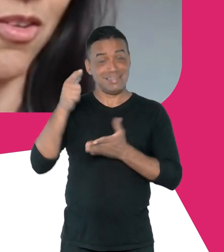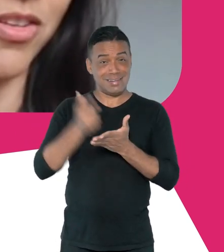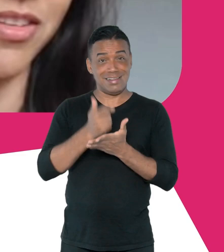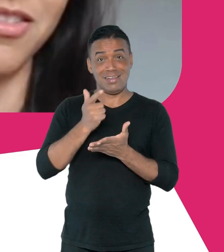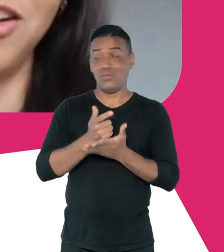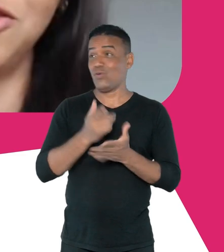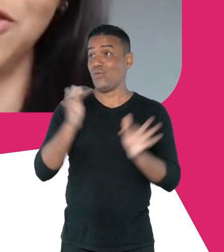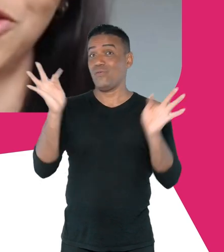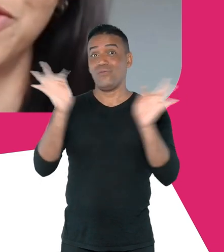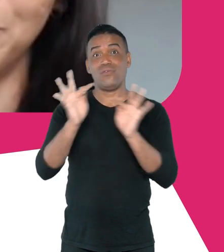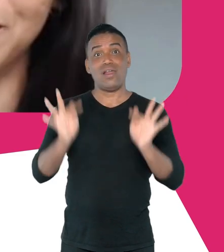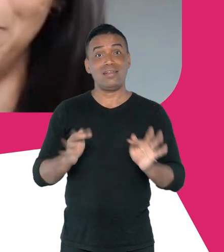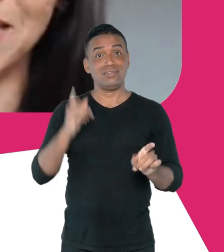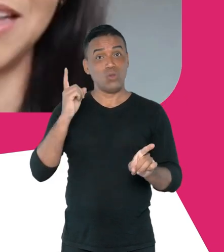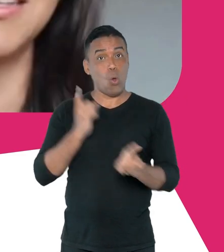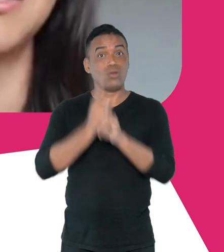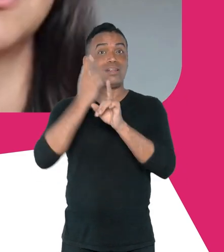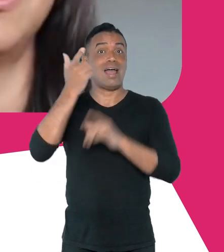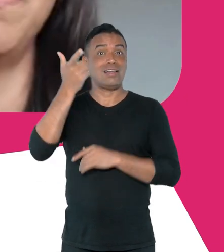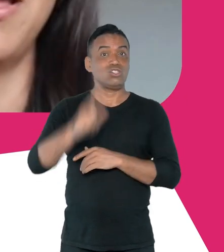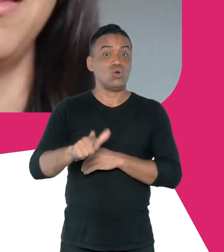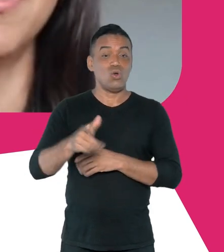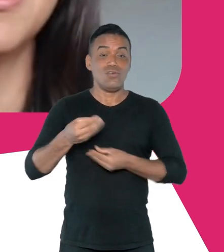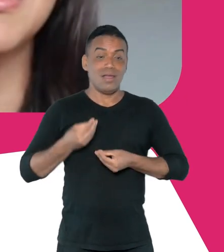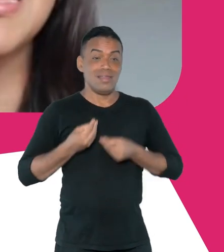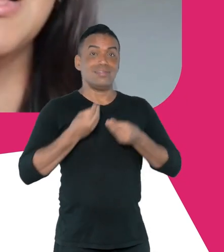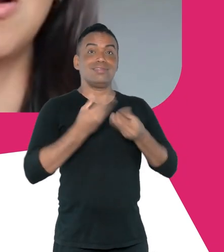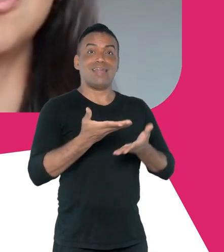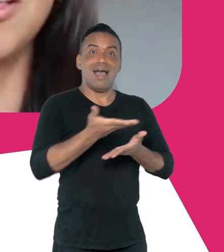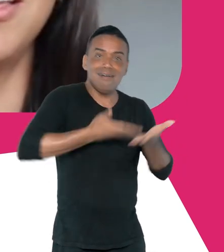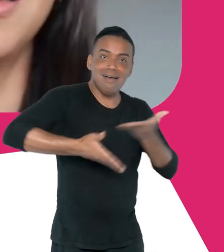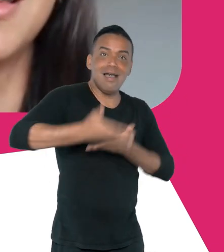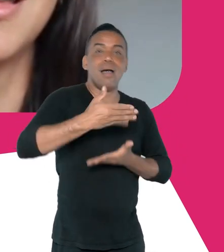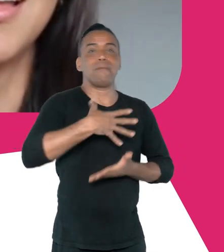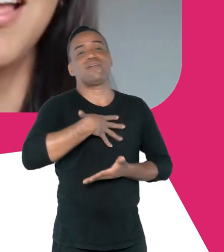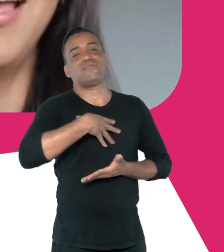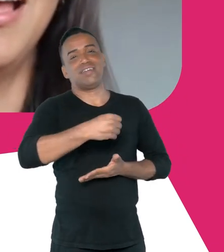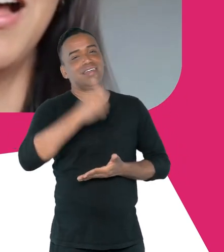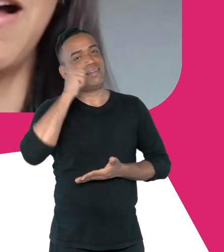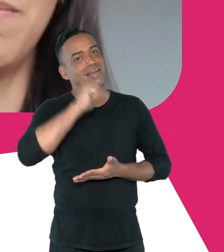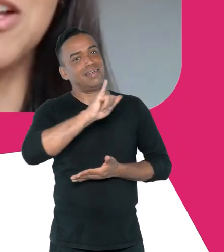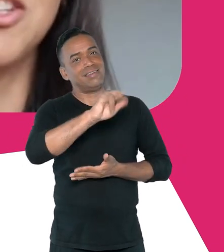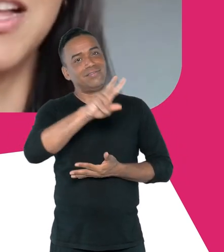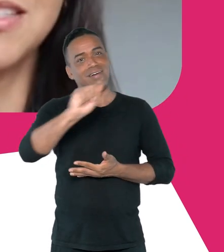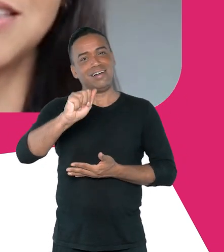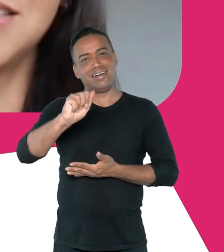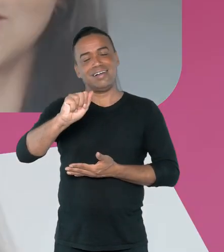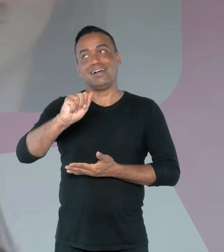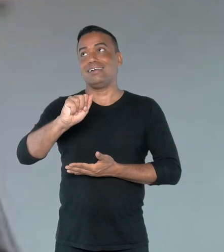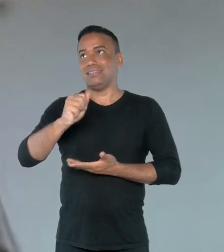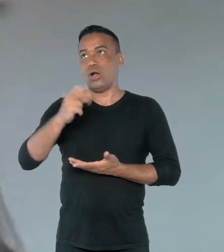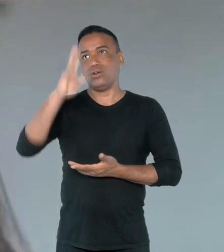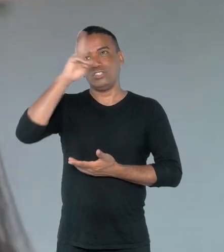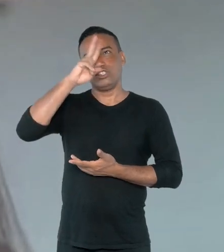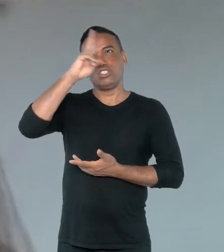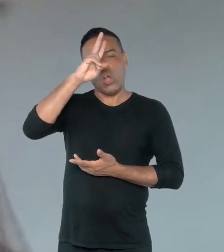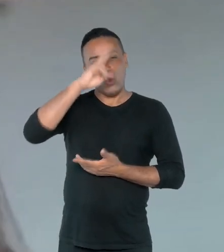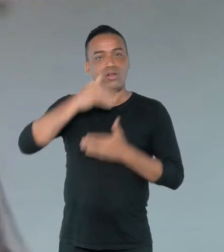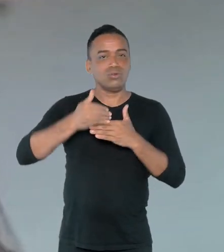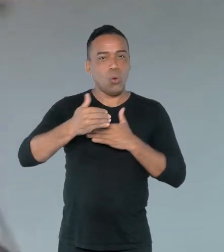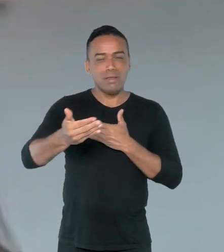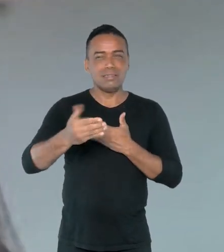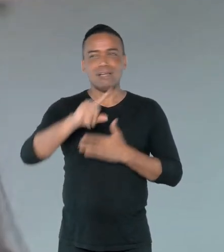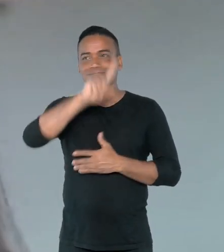assim de ter encontrado ele de novo e poder passar essa história para a Iva. Eu acho que a partir dessas histórias eu comecei